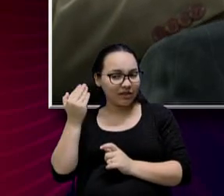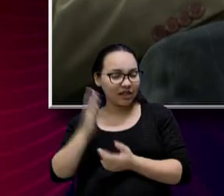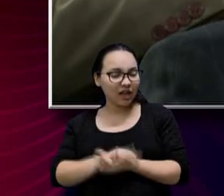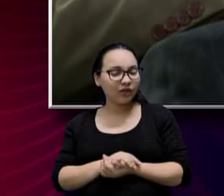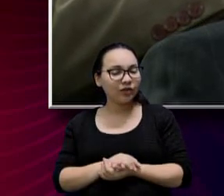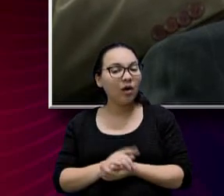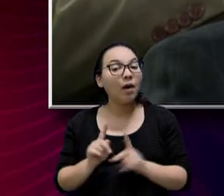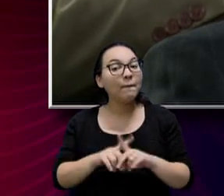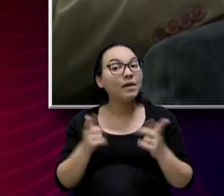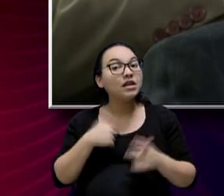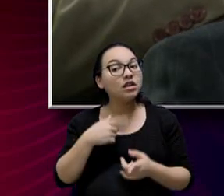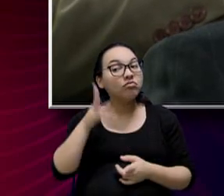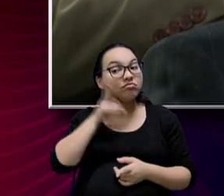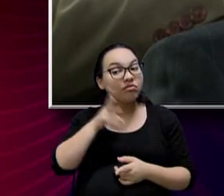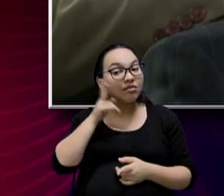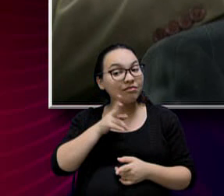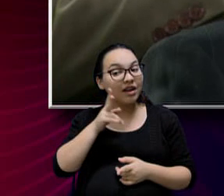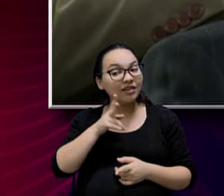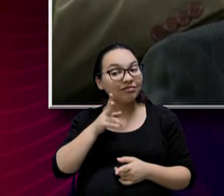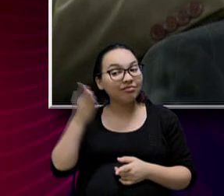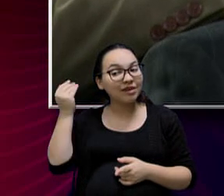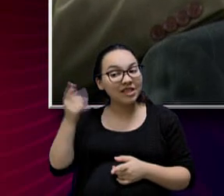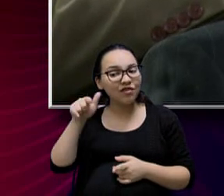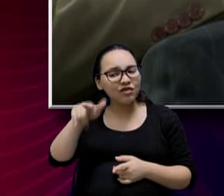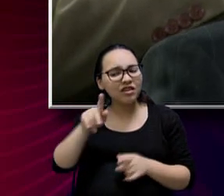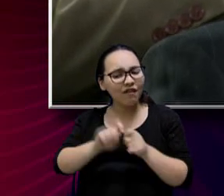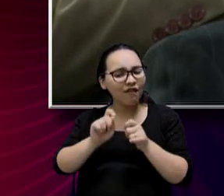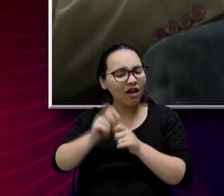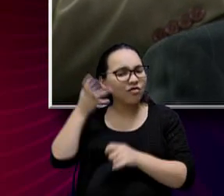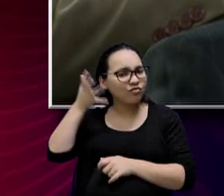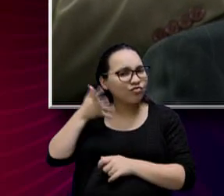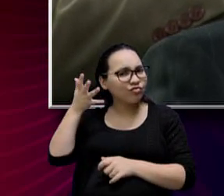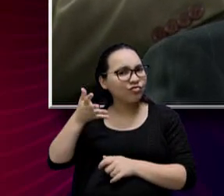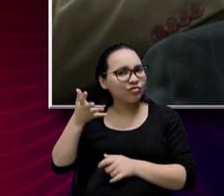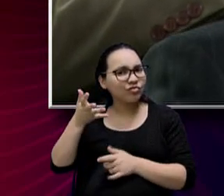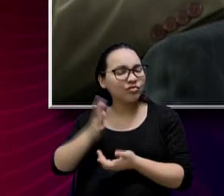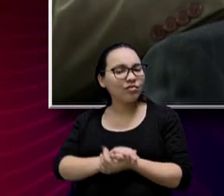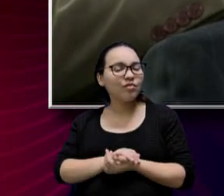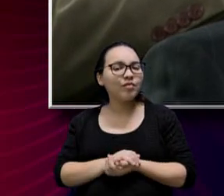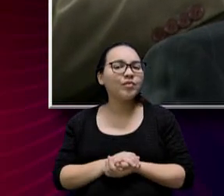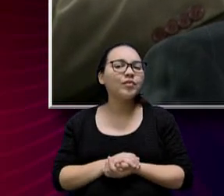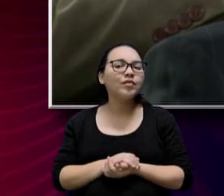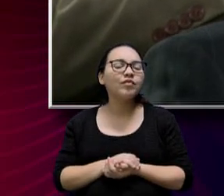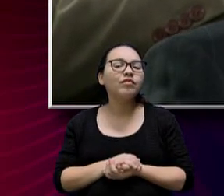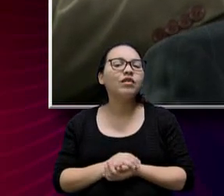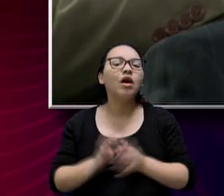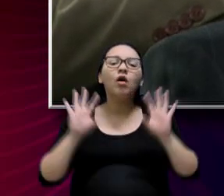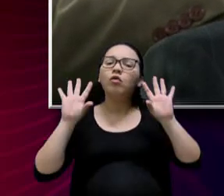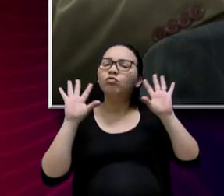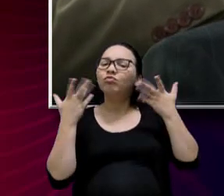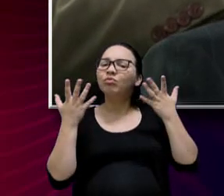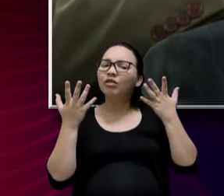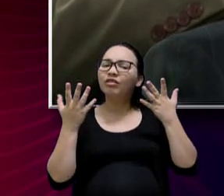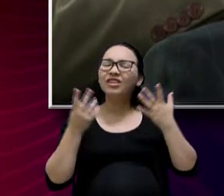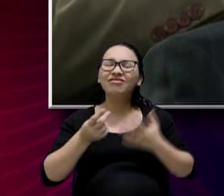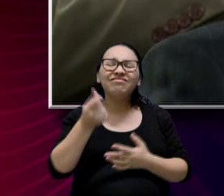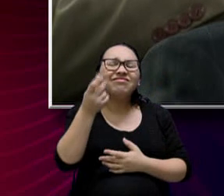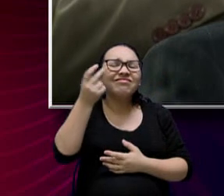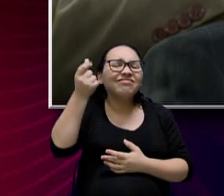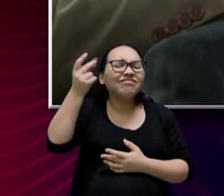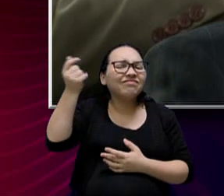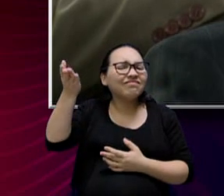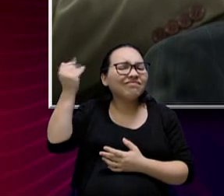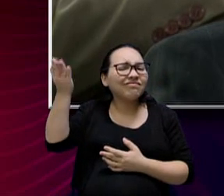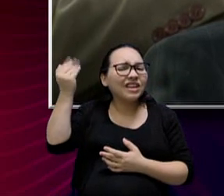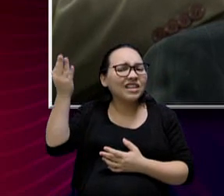um discurso seu, que foi quando, de um evento há muitos e muitos anos